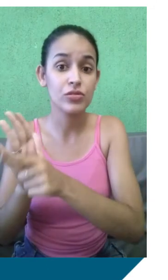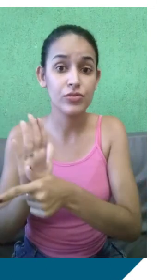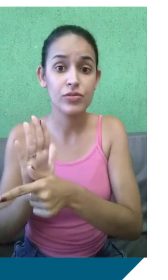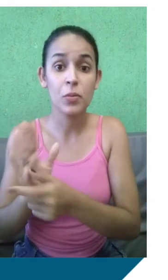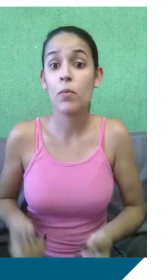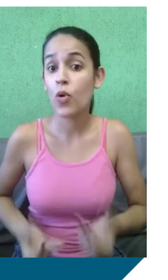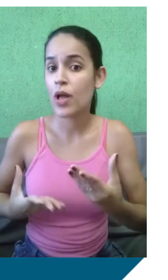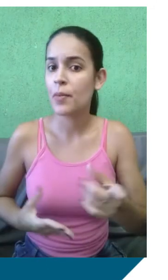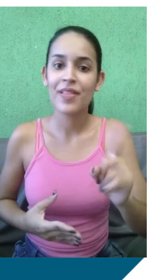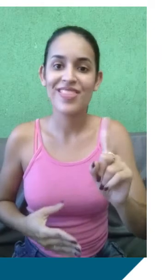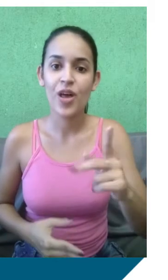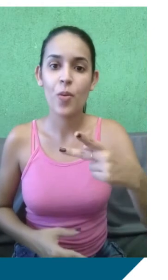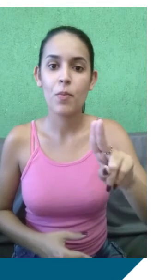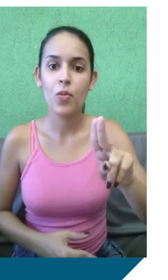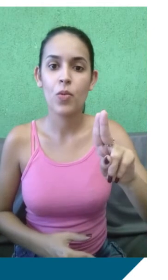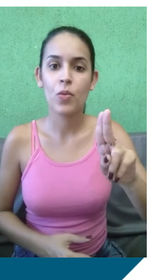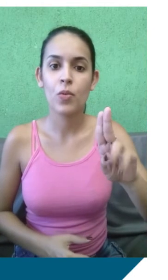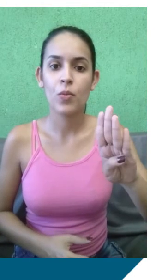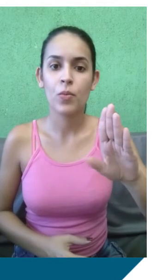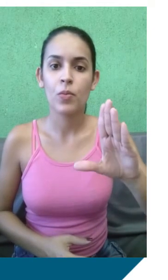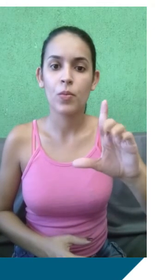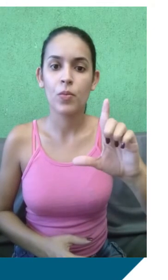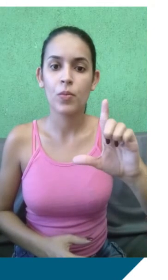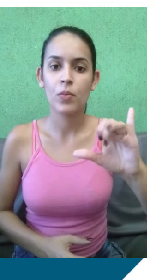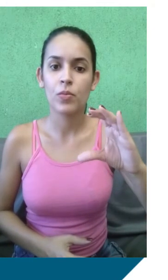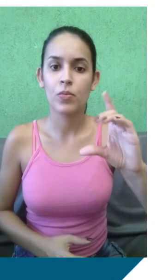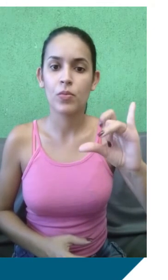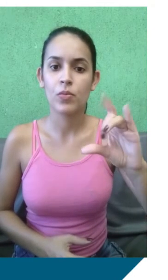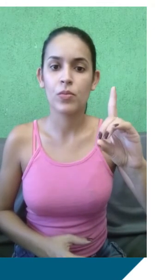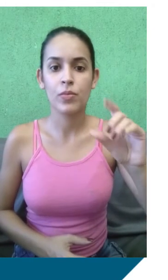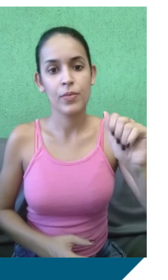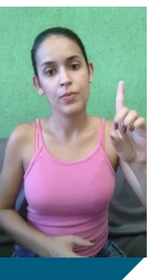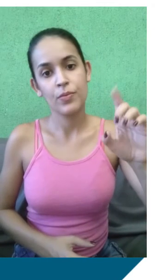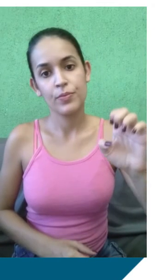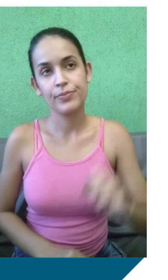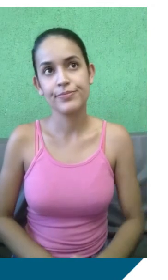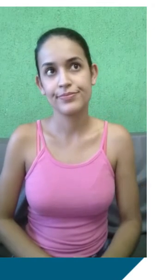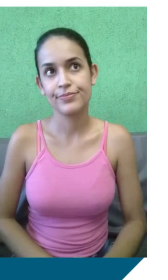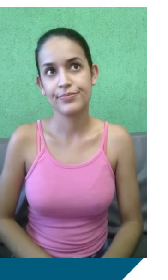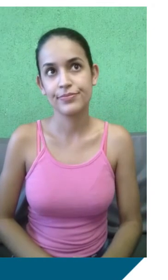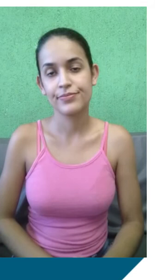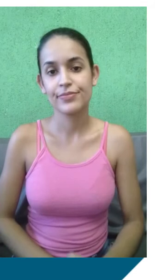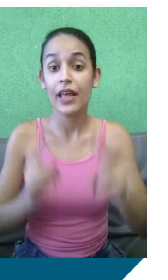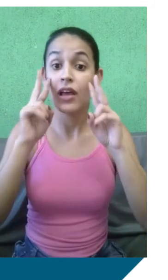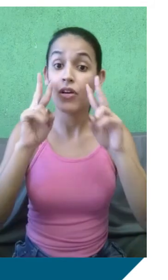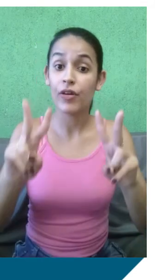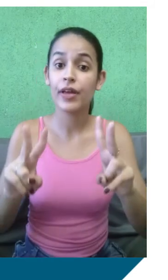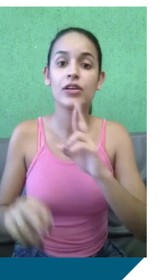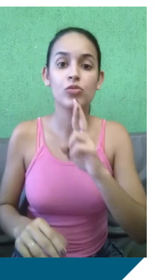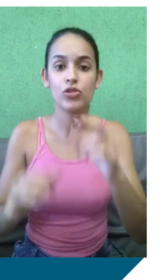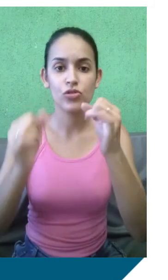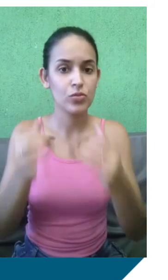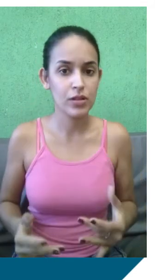publicidade. E, por fim, temos o último gabarito comentado. Se quiser consultá-lo para entender melhor a resolução